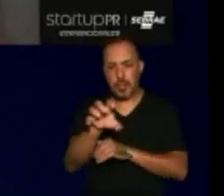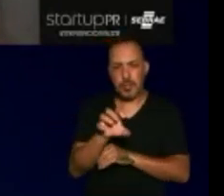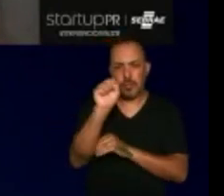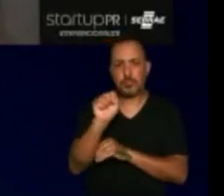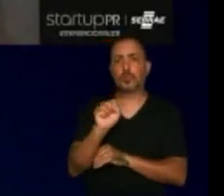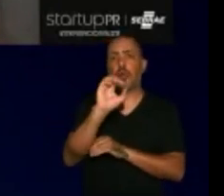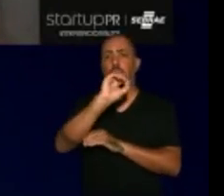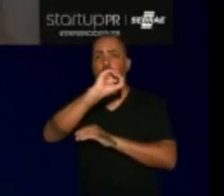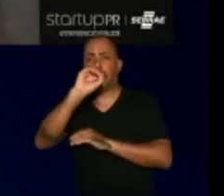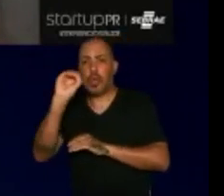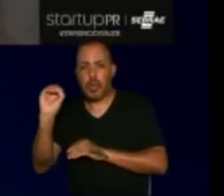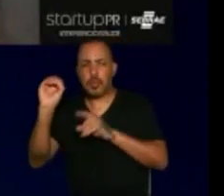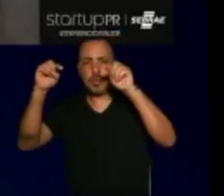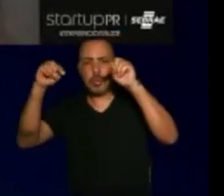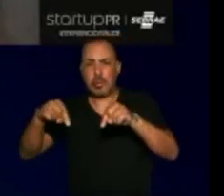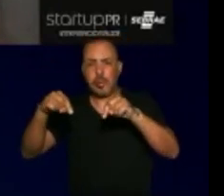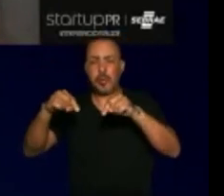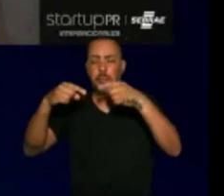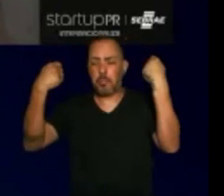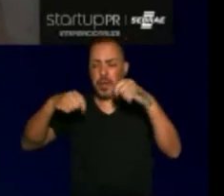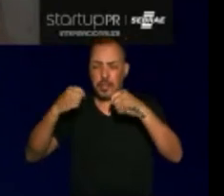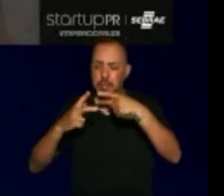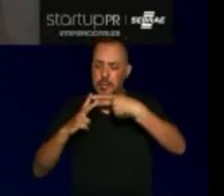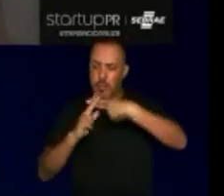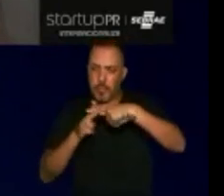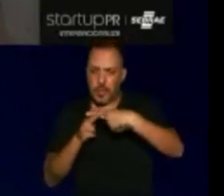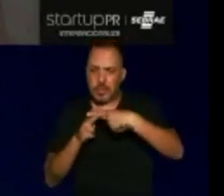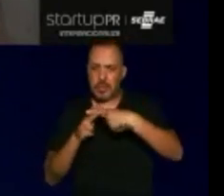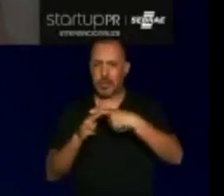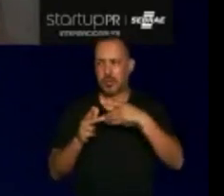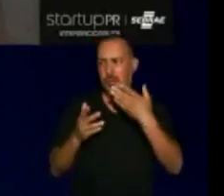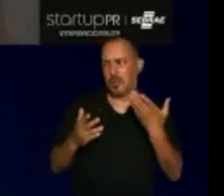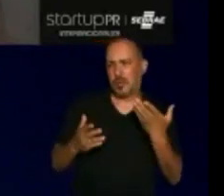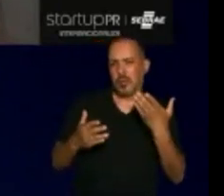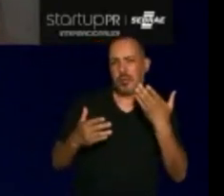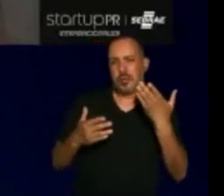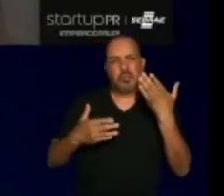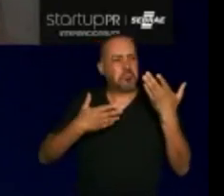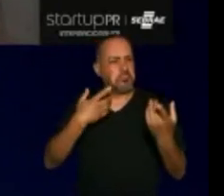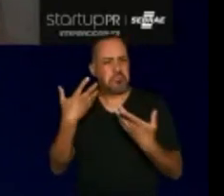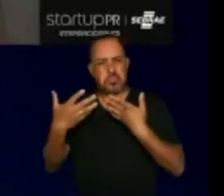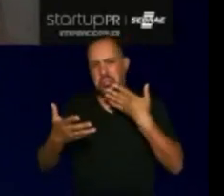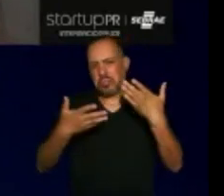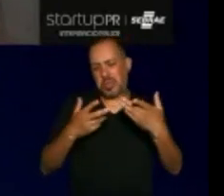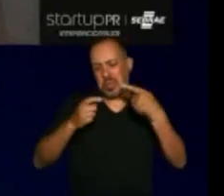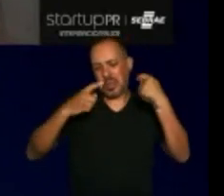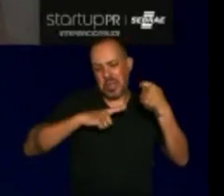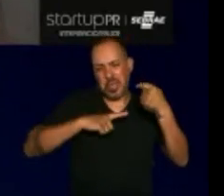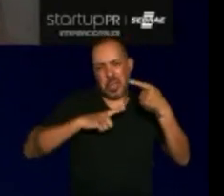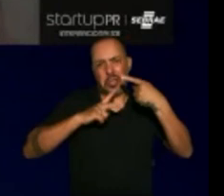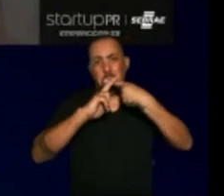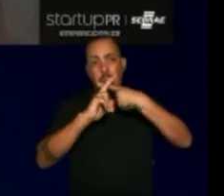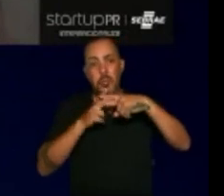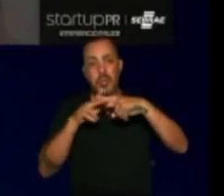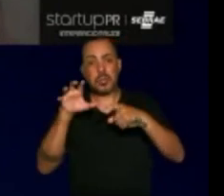startup precisa sim ter uma operação aqui na região, seja a sua sede, seja uma filial, ou ter uma operação na nossa região. Por